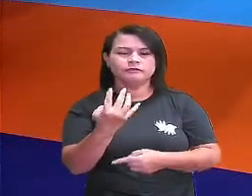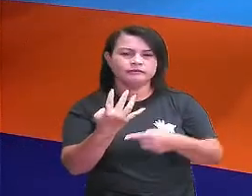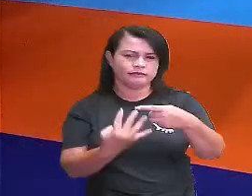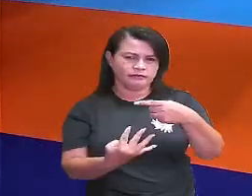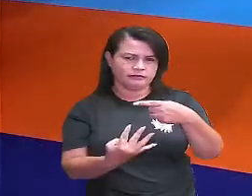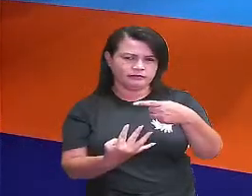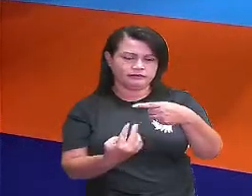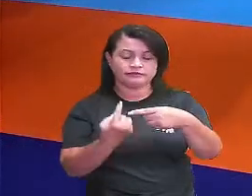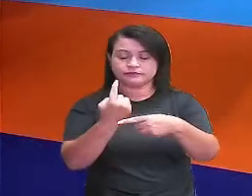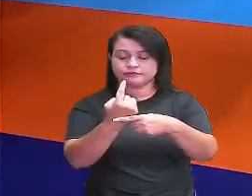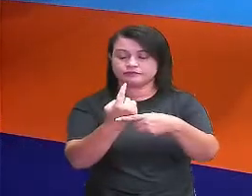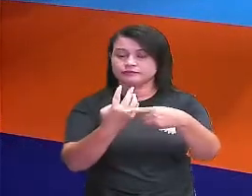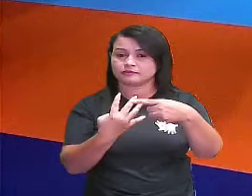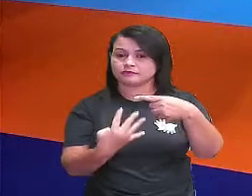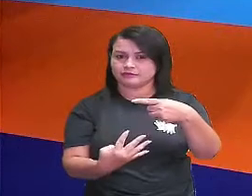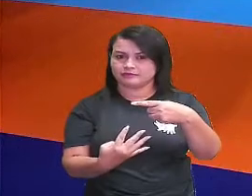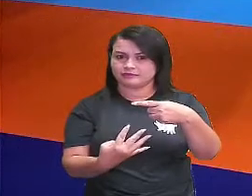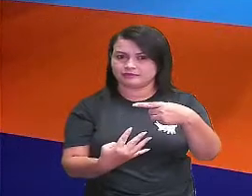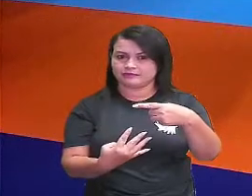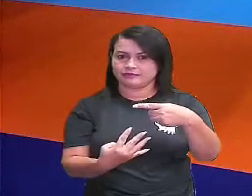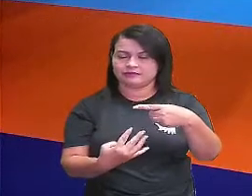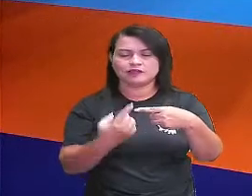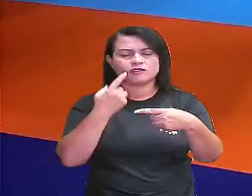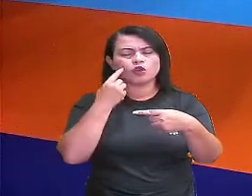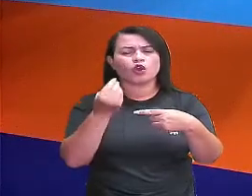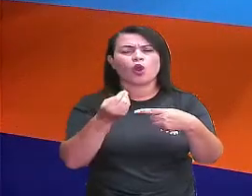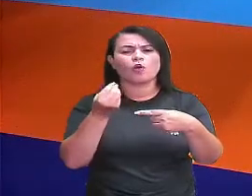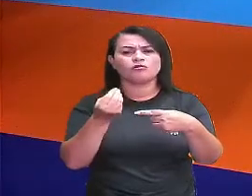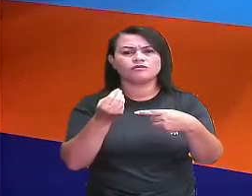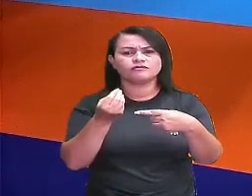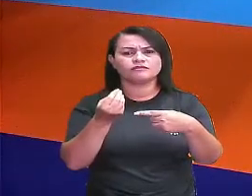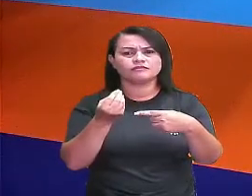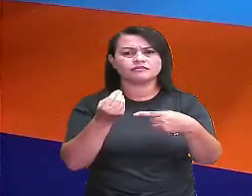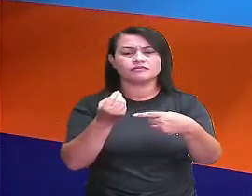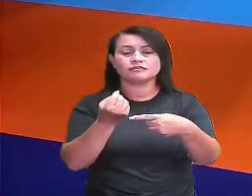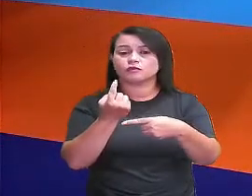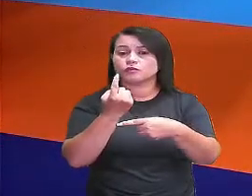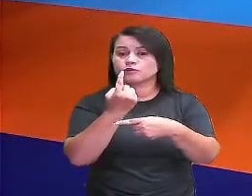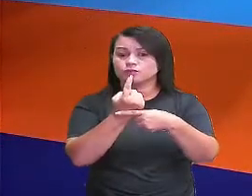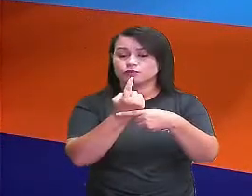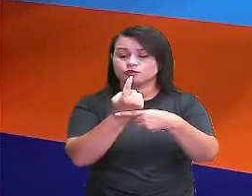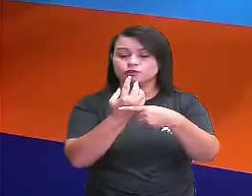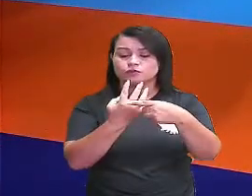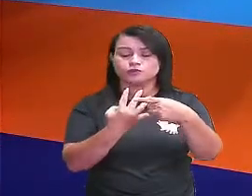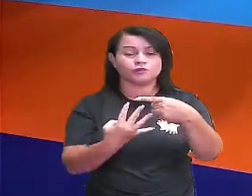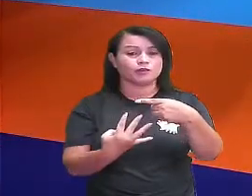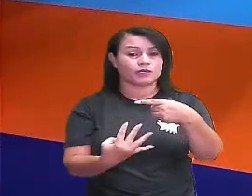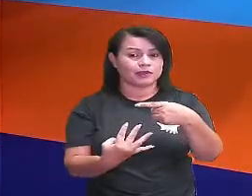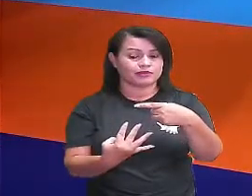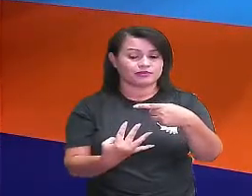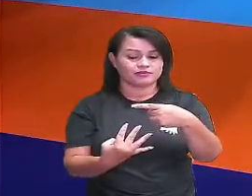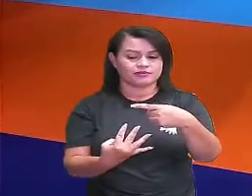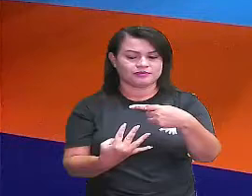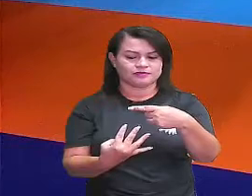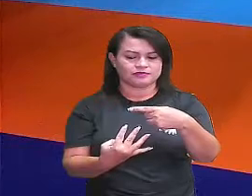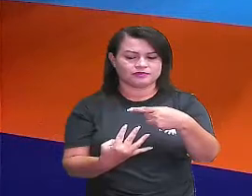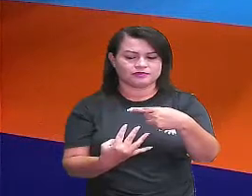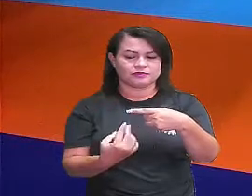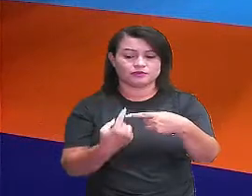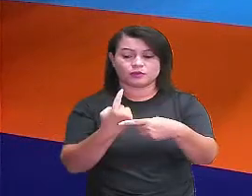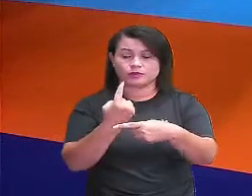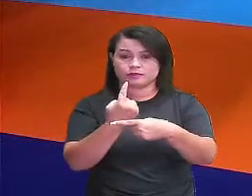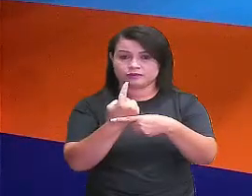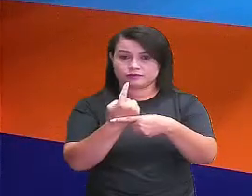E isso a gente escreve em forma de uma fração. Como é que eu escrevo? Eu vou escrever 1 sobre 4. Ó,